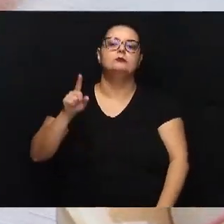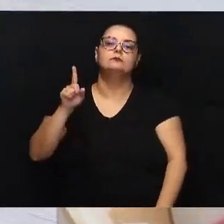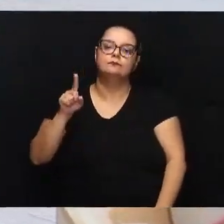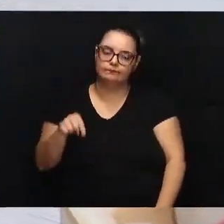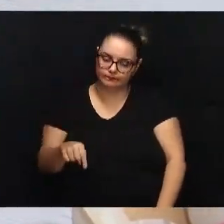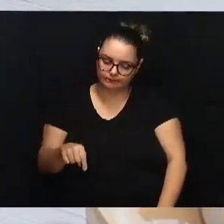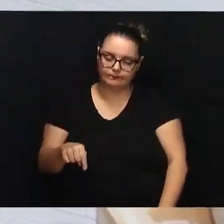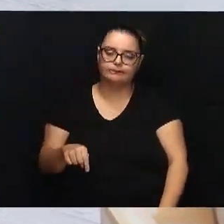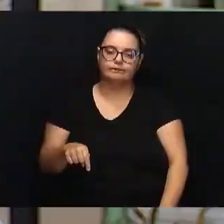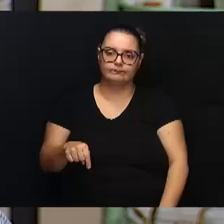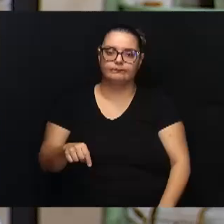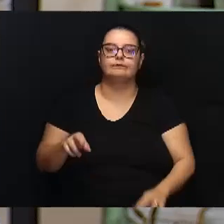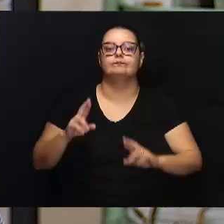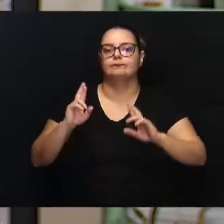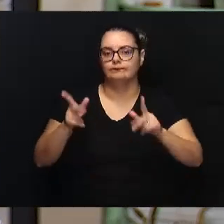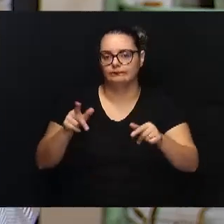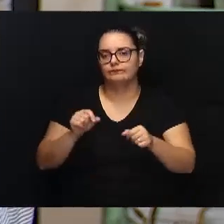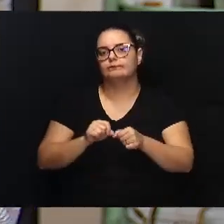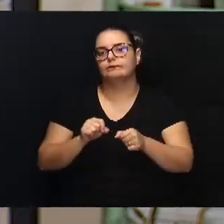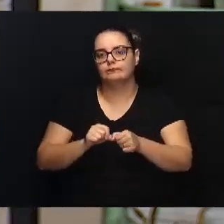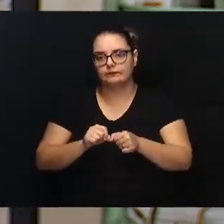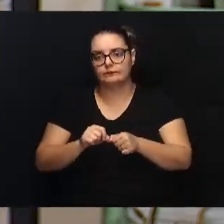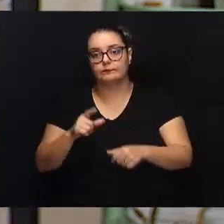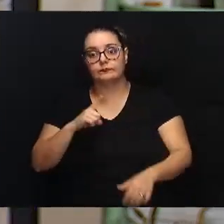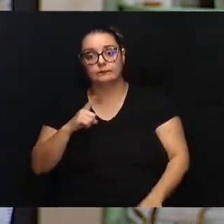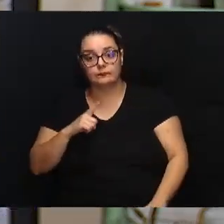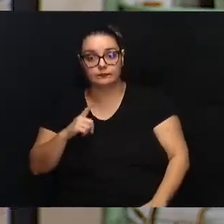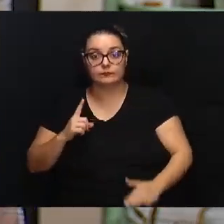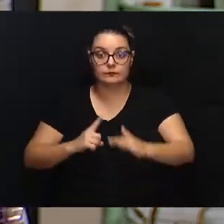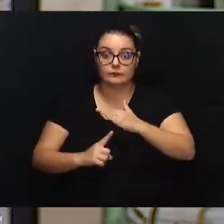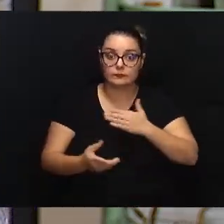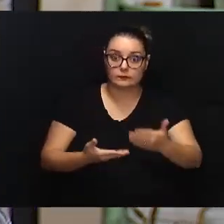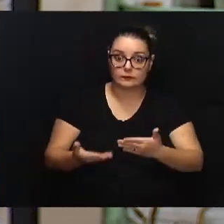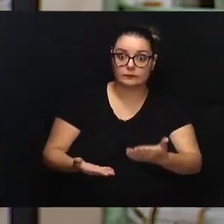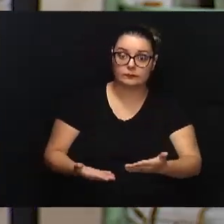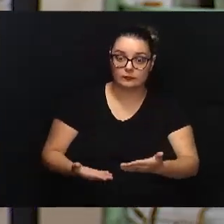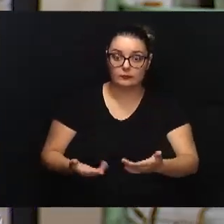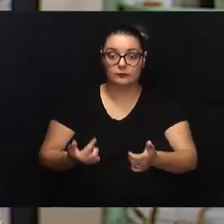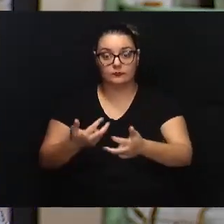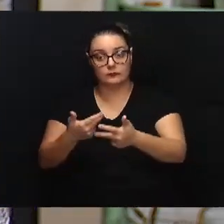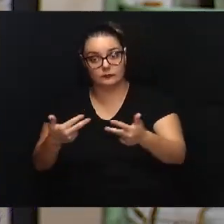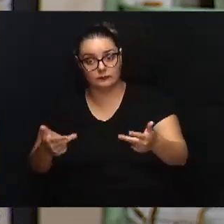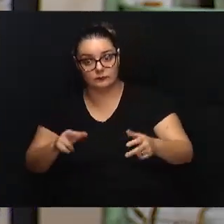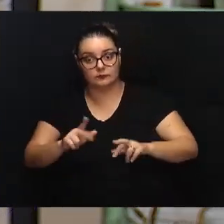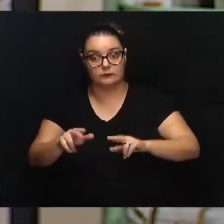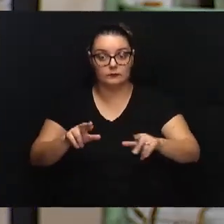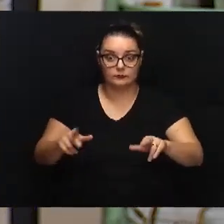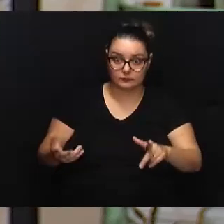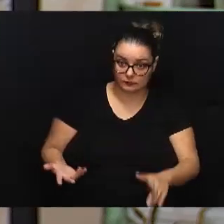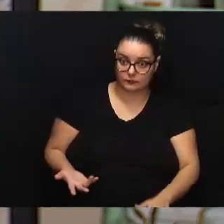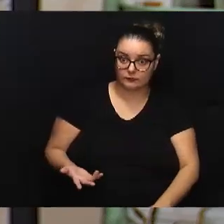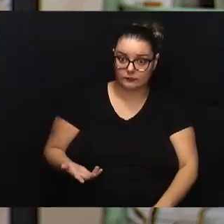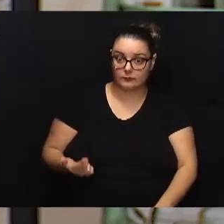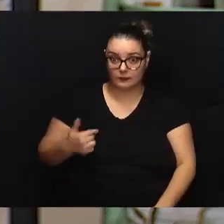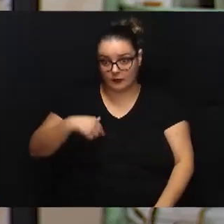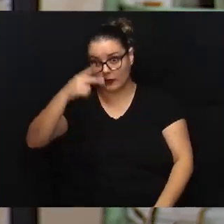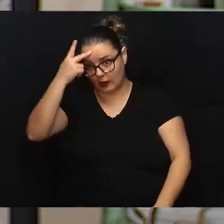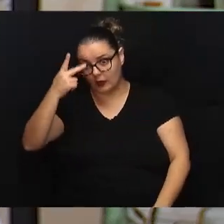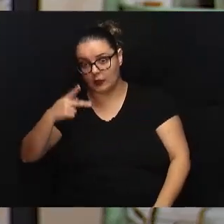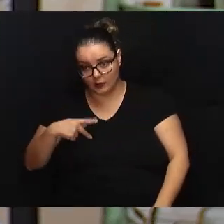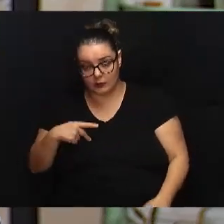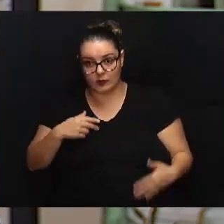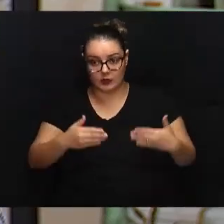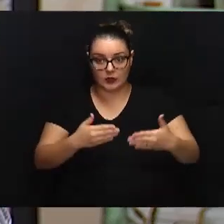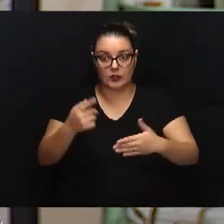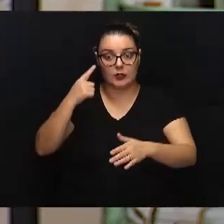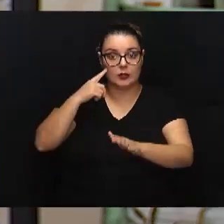dá diferença. Eu tenho fornecedores que me oferecem coisas diferentes e eu mesma faço esse processo criativo.